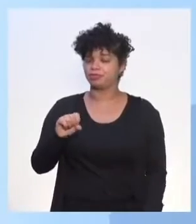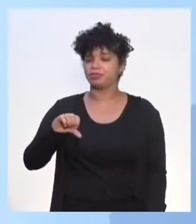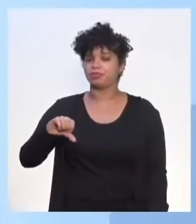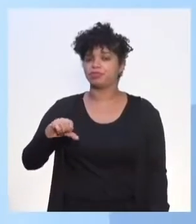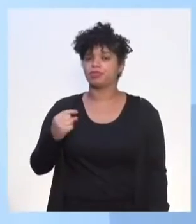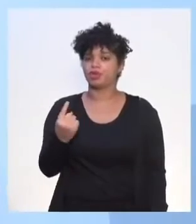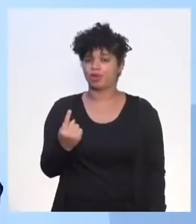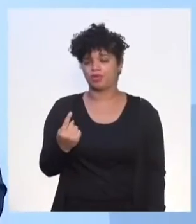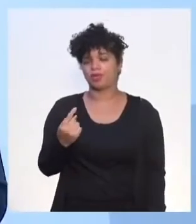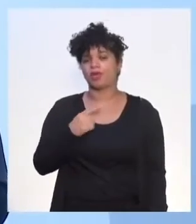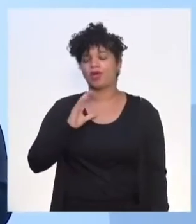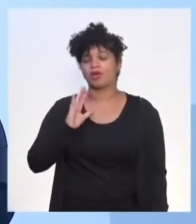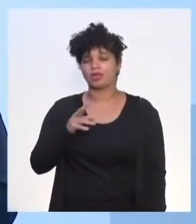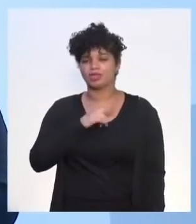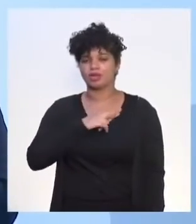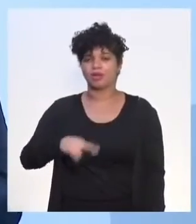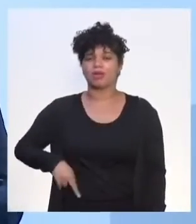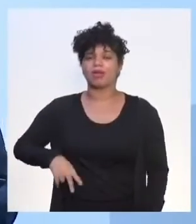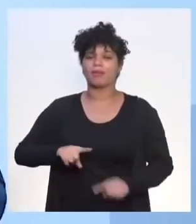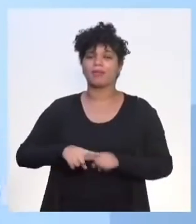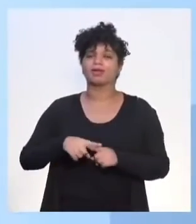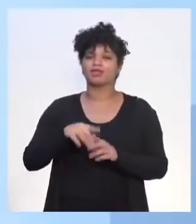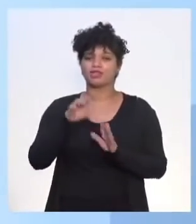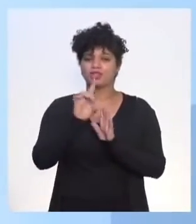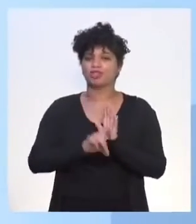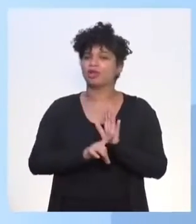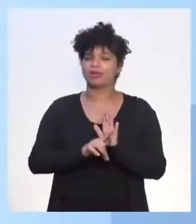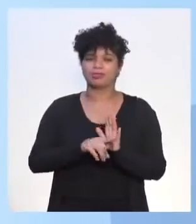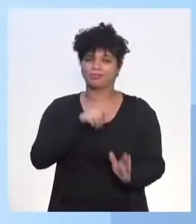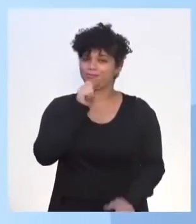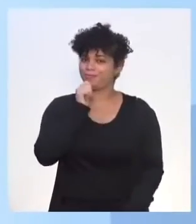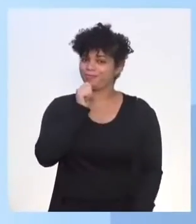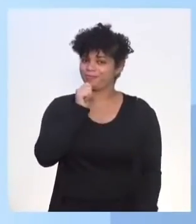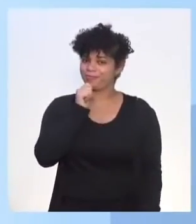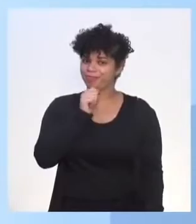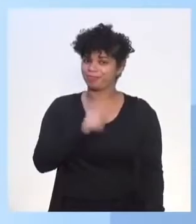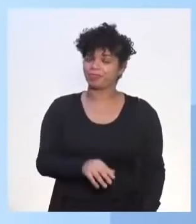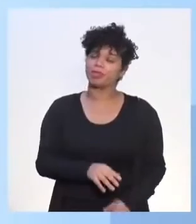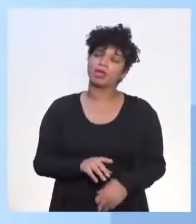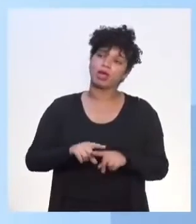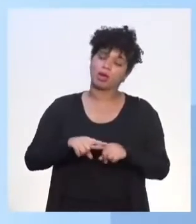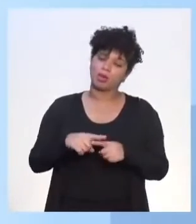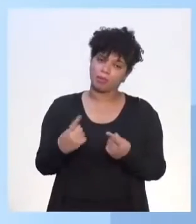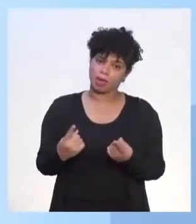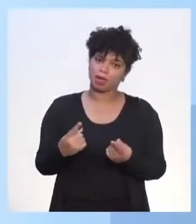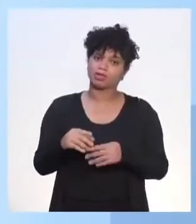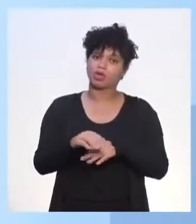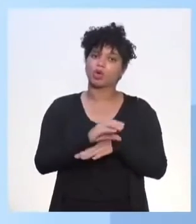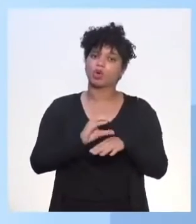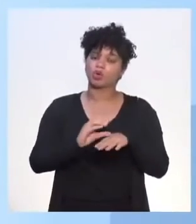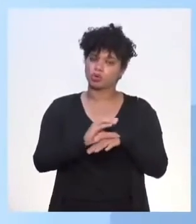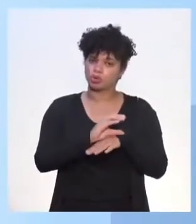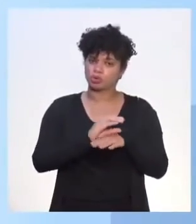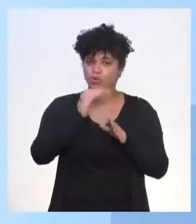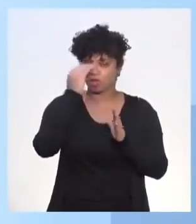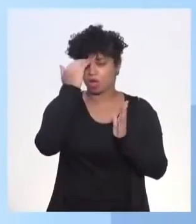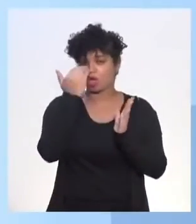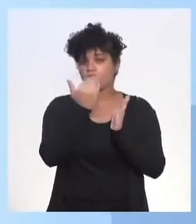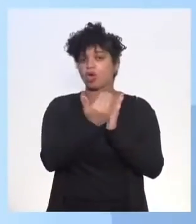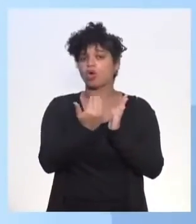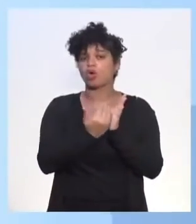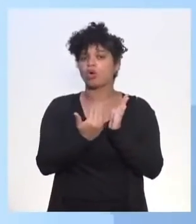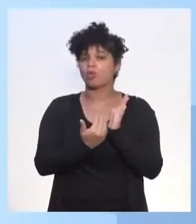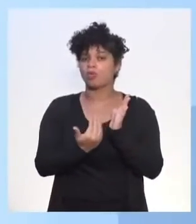estabelecidos nesse momento. Mas, do ponto de vista constitucional, nós temos